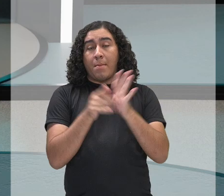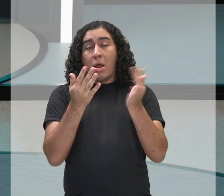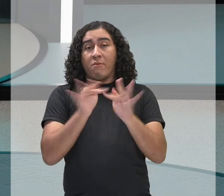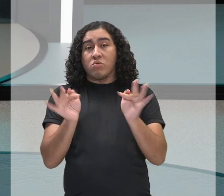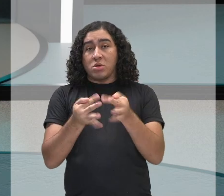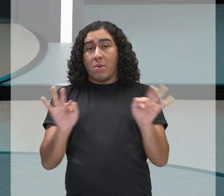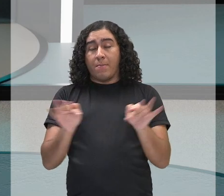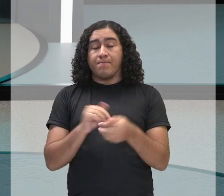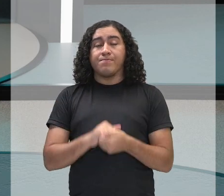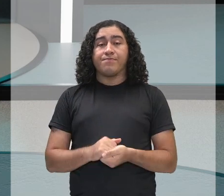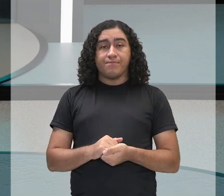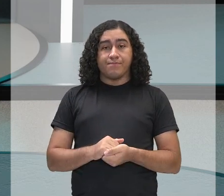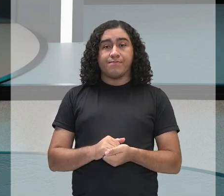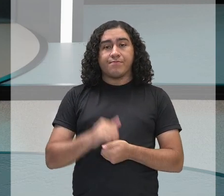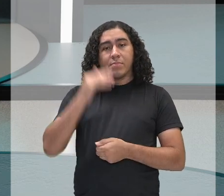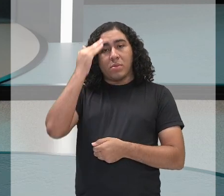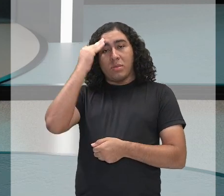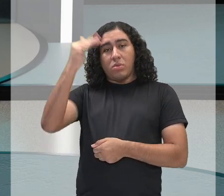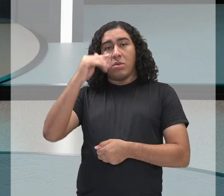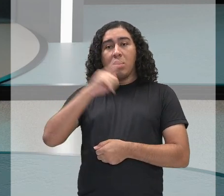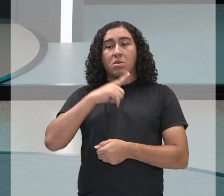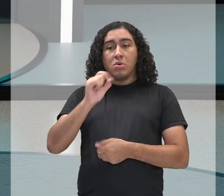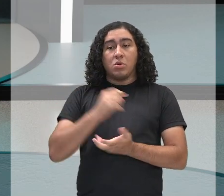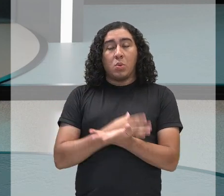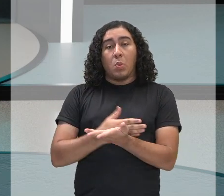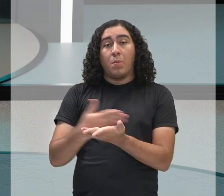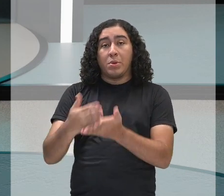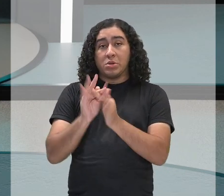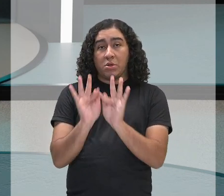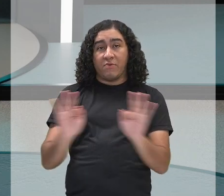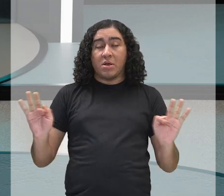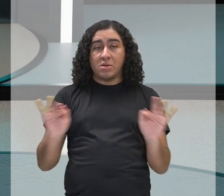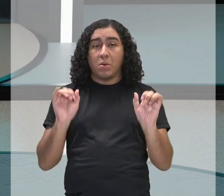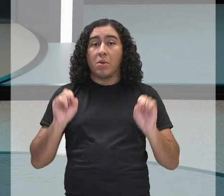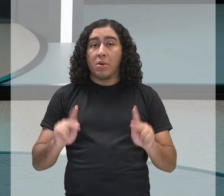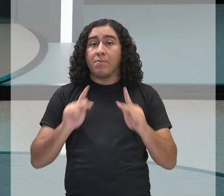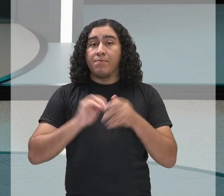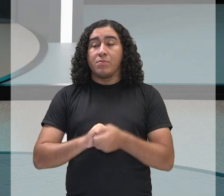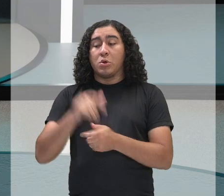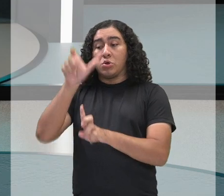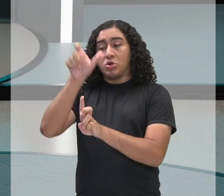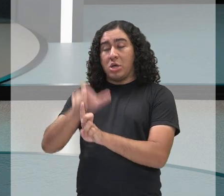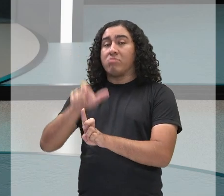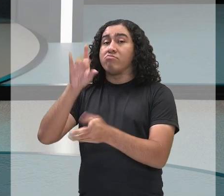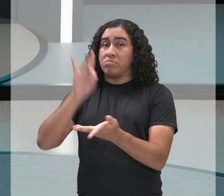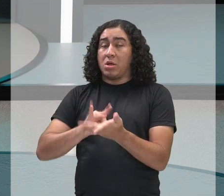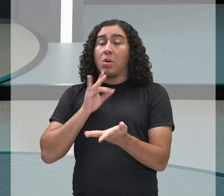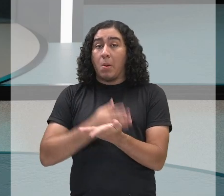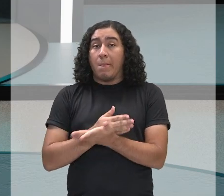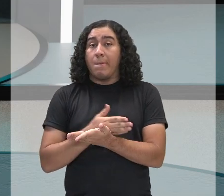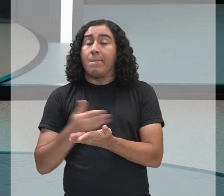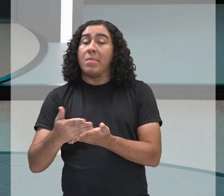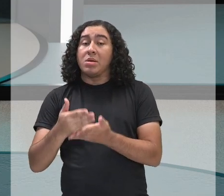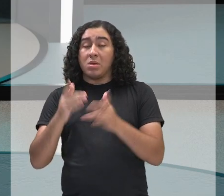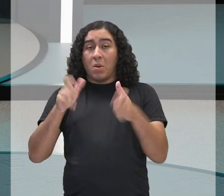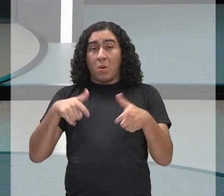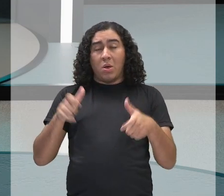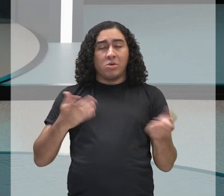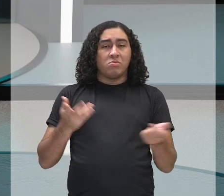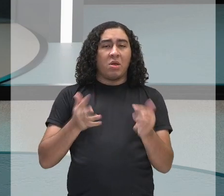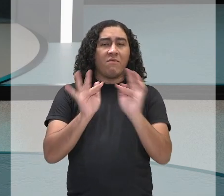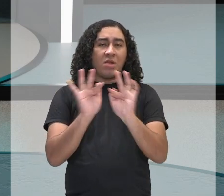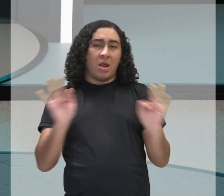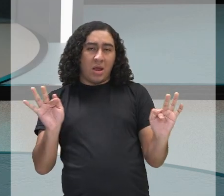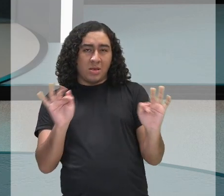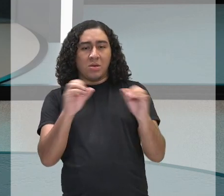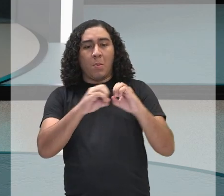Normalmente, majoritariamente, ele vai estar no início da frase, tá? O sujeito normalmente inicia uma frase, uma